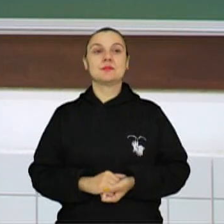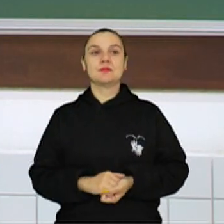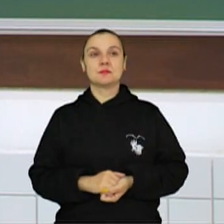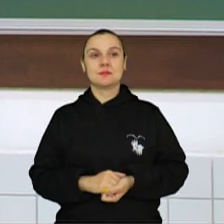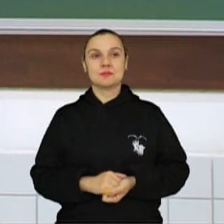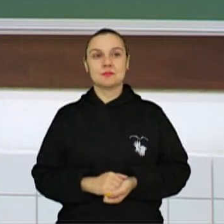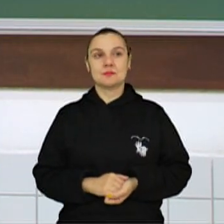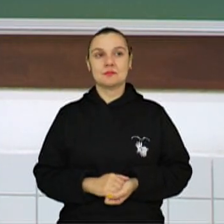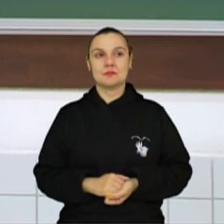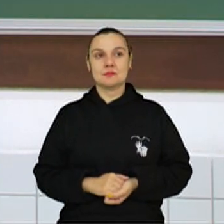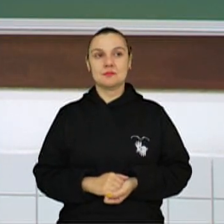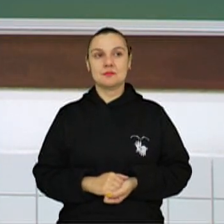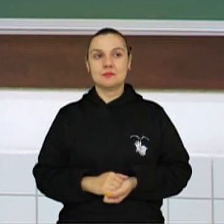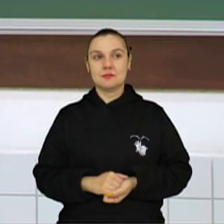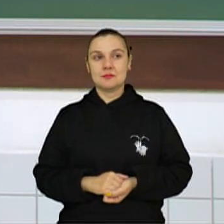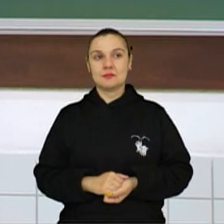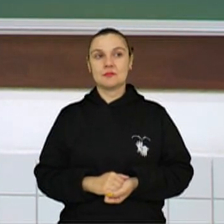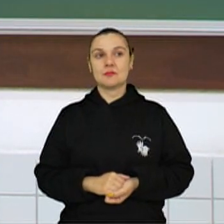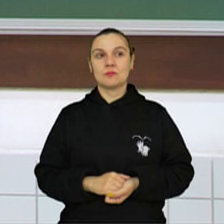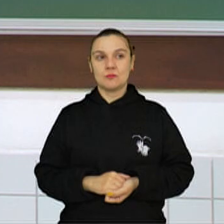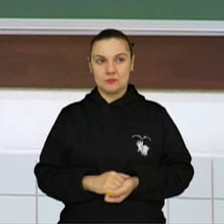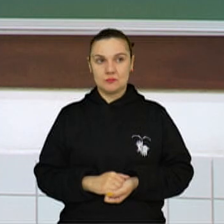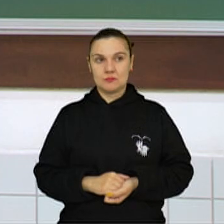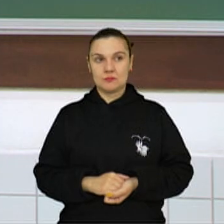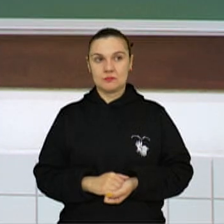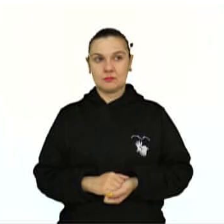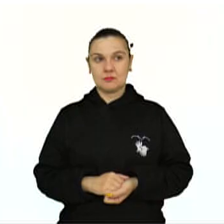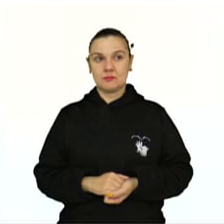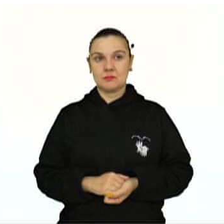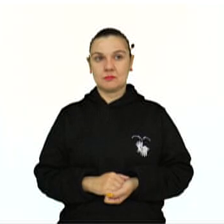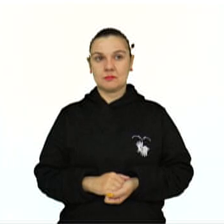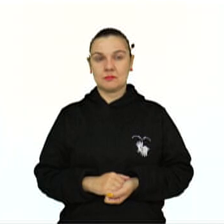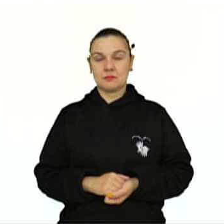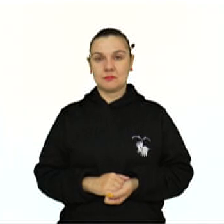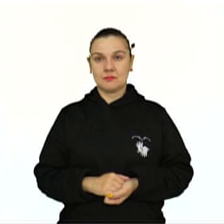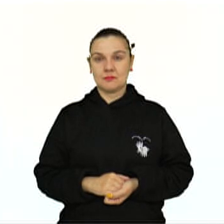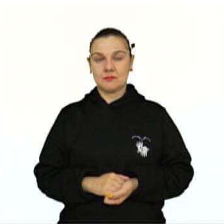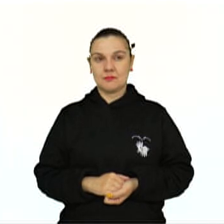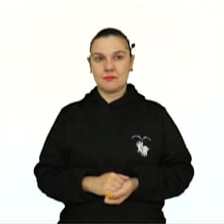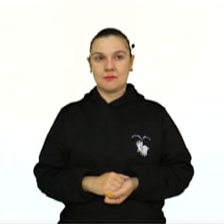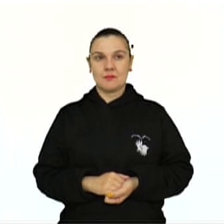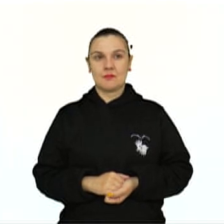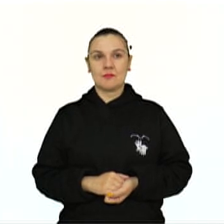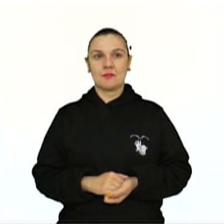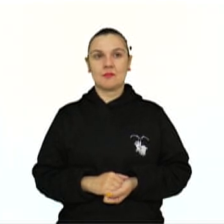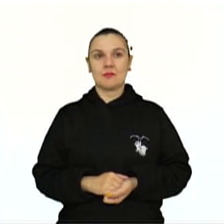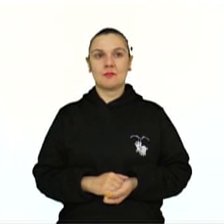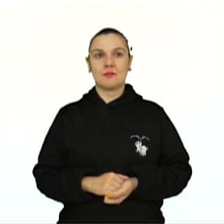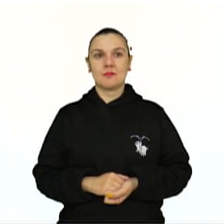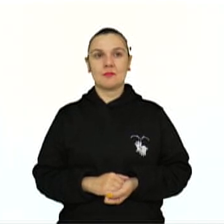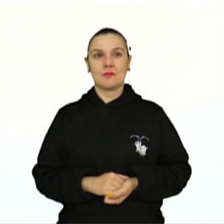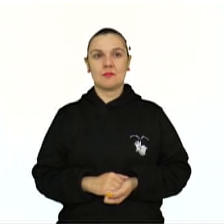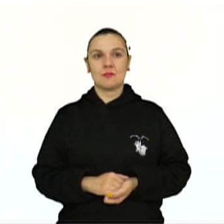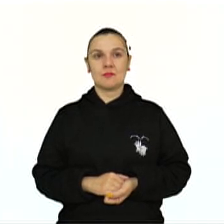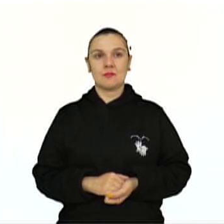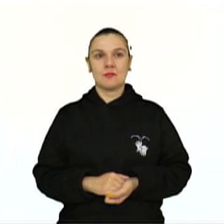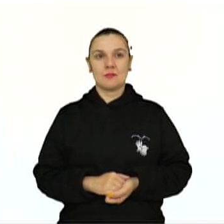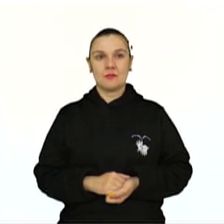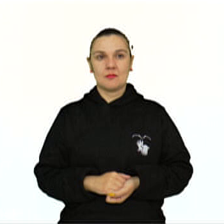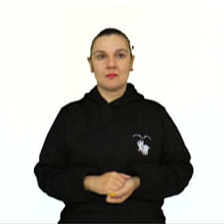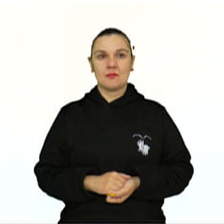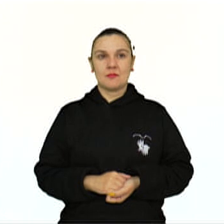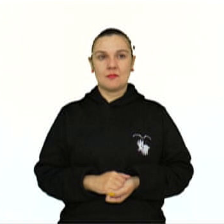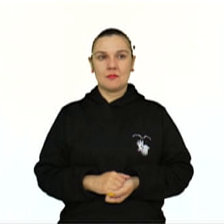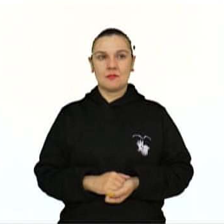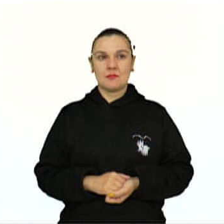para nossa atividade 4. La frase, me sinto mal com esse dolor, ou seja,